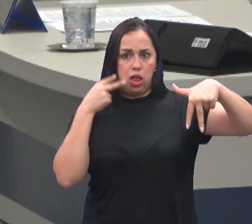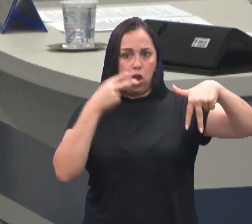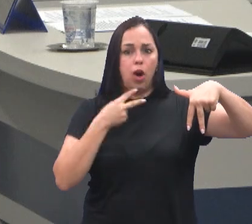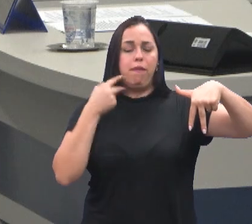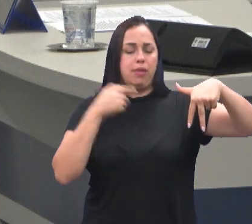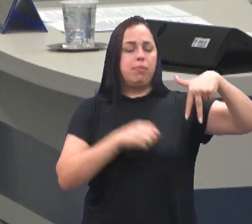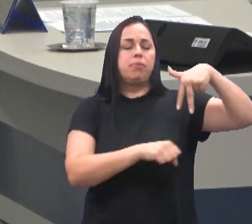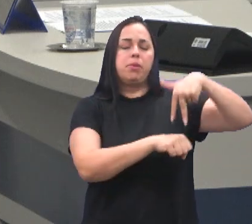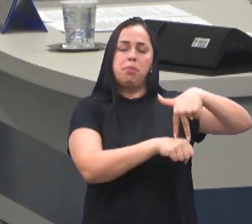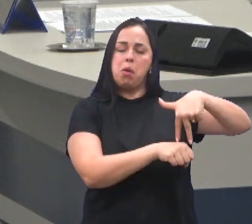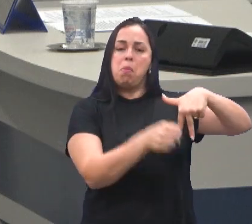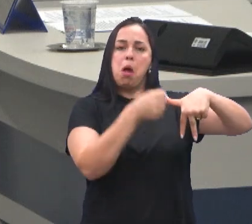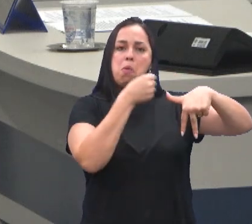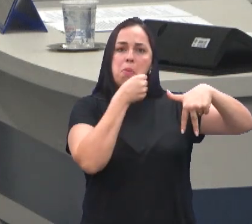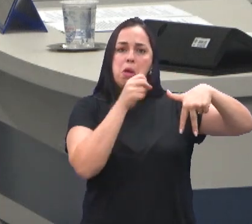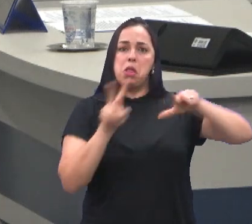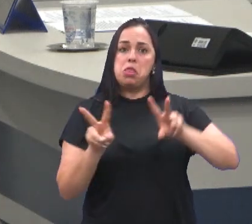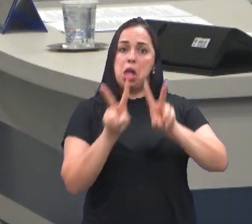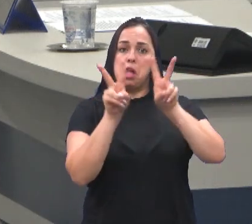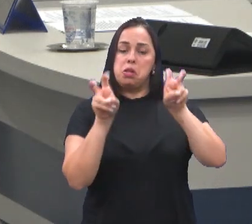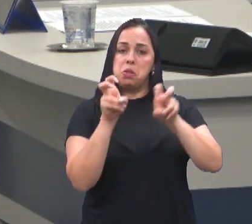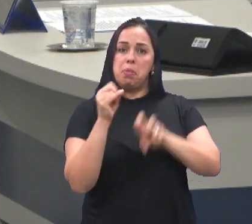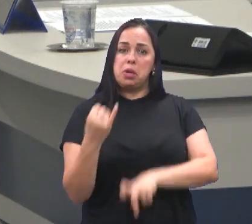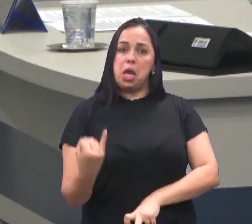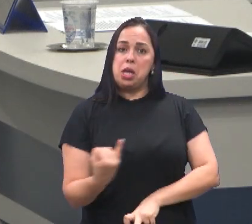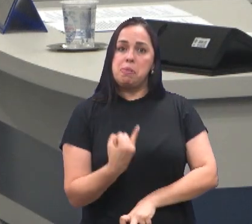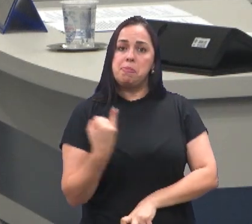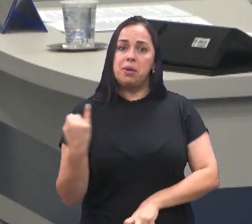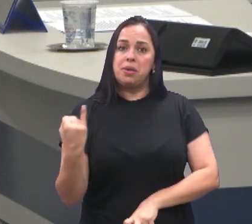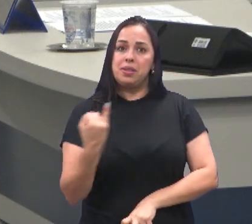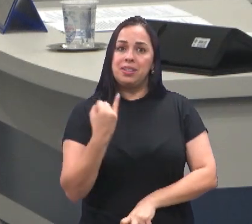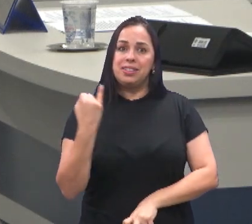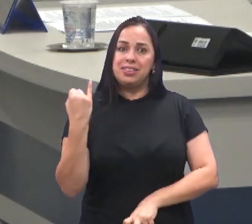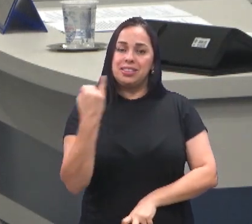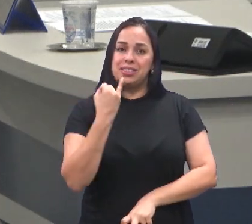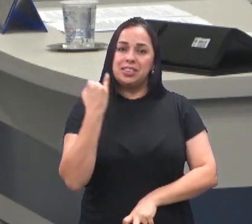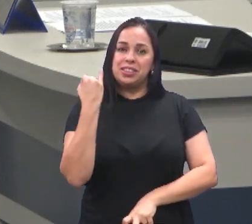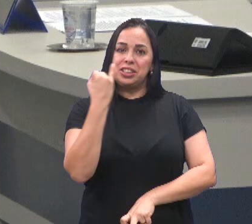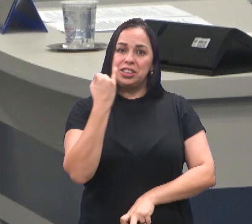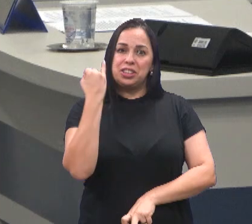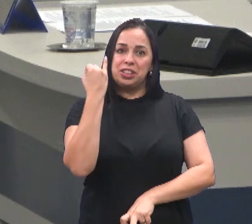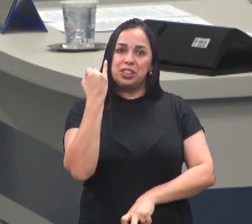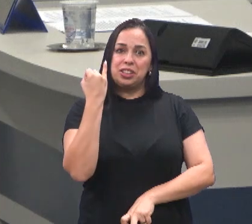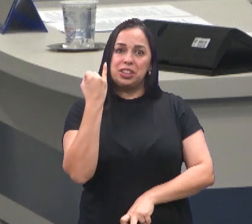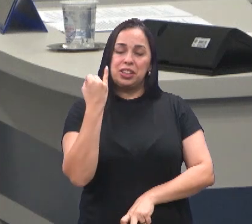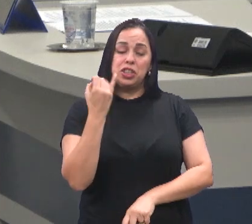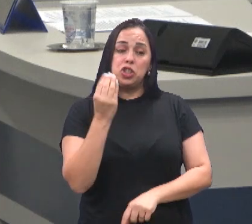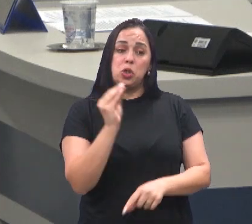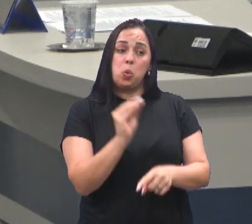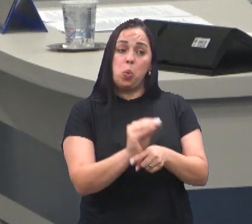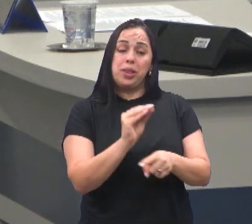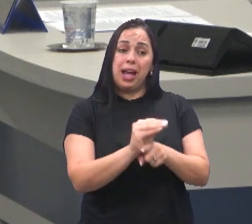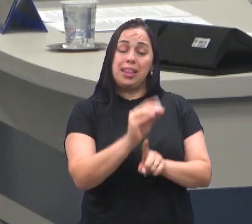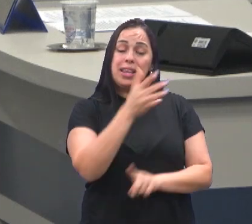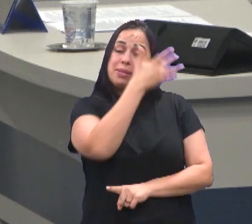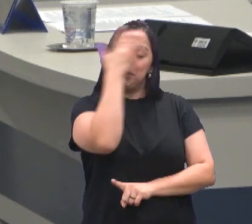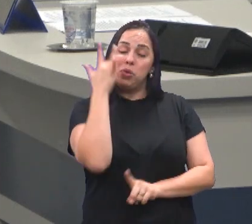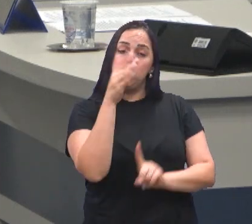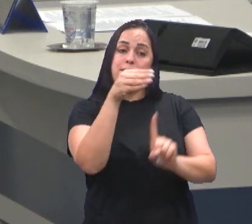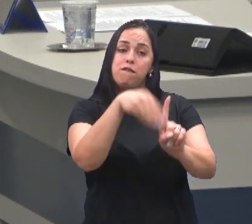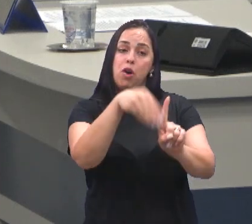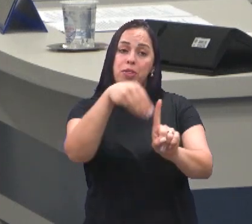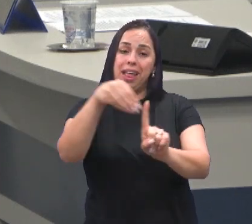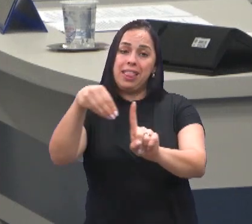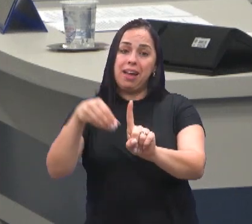microfone, falar sobre a importância de nós cuidarmos dos vulneráveis.